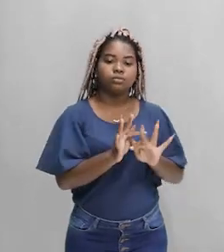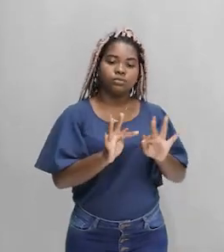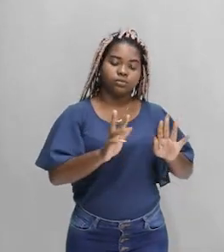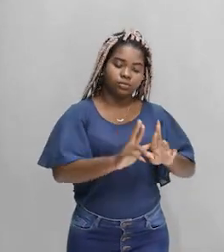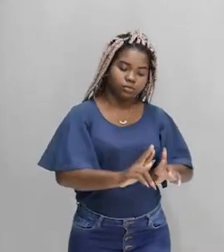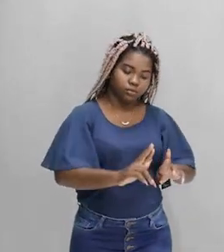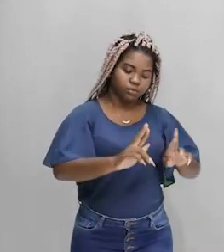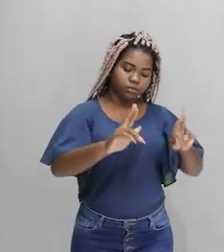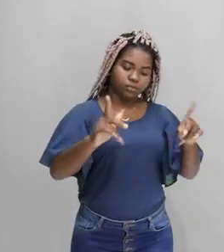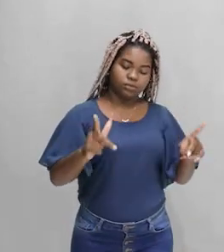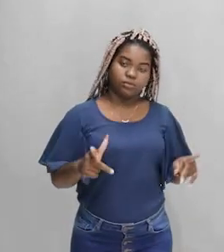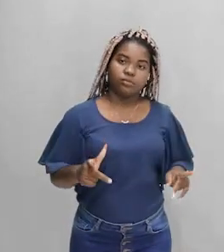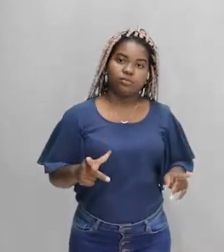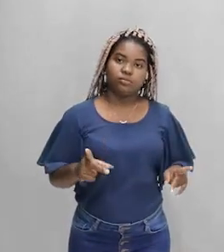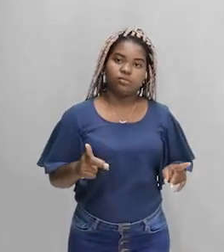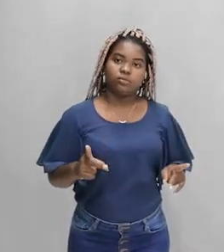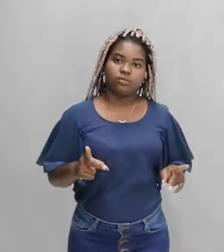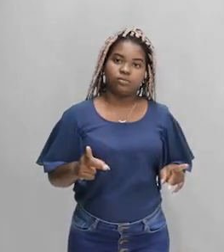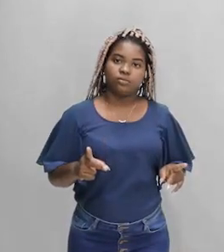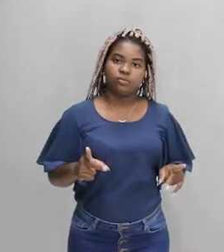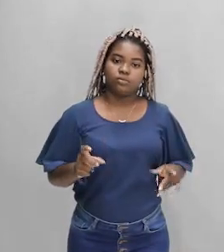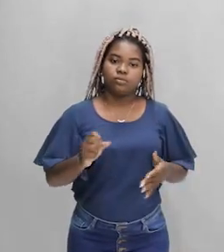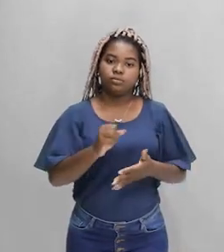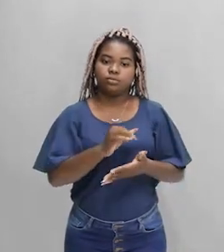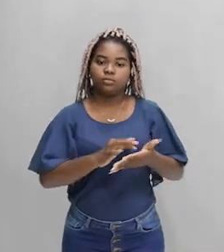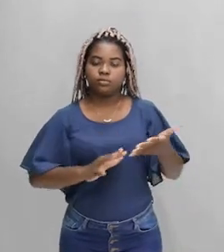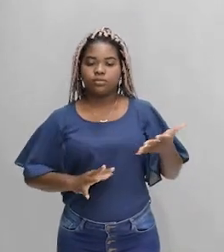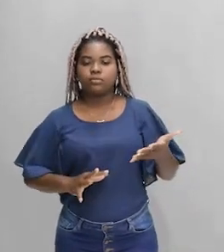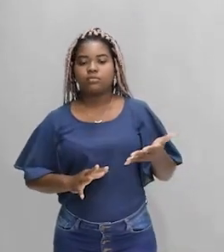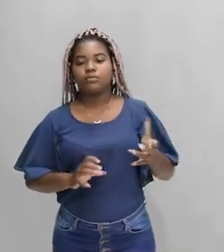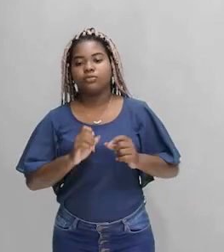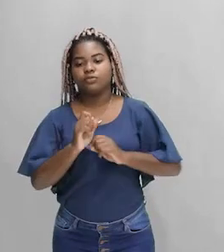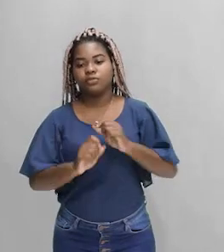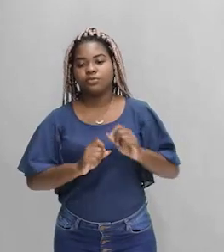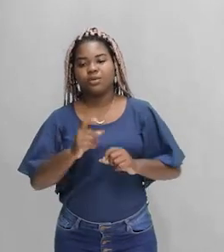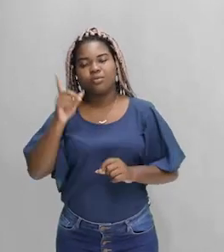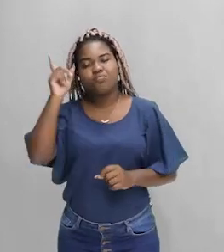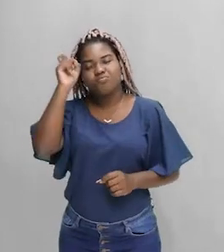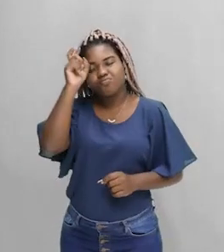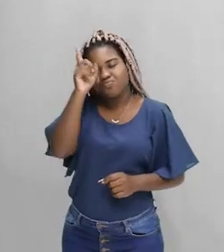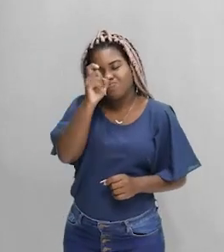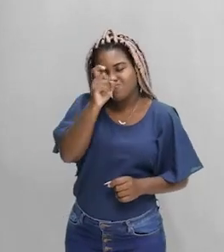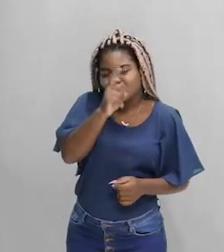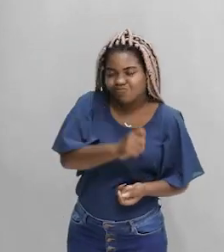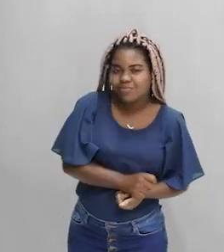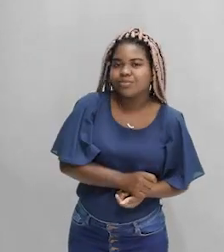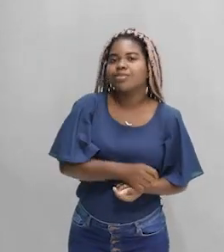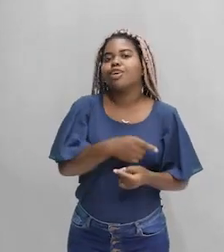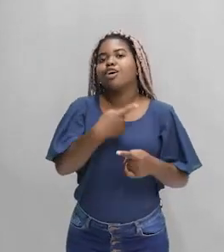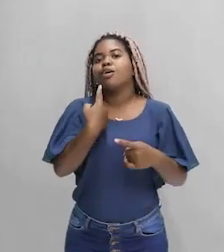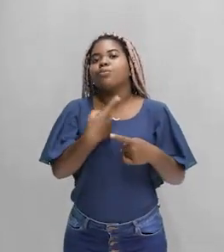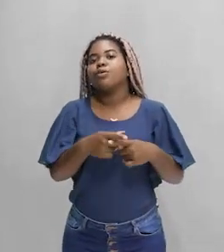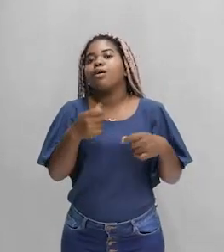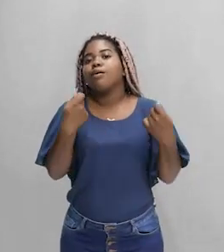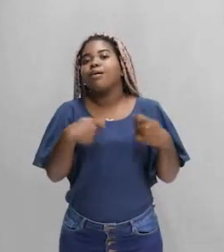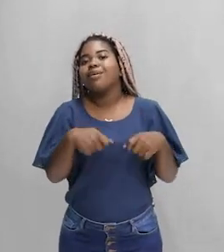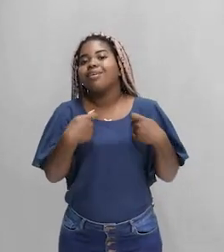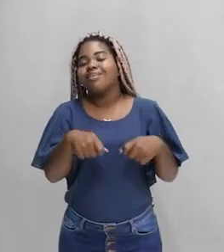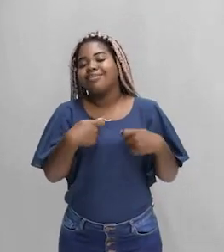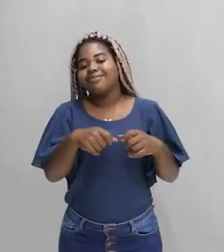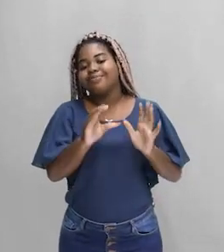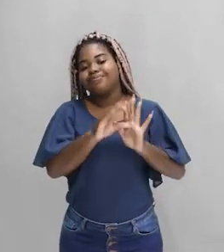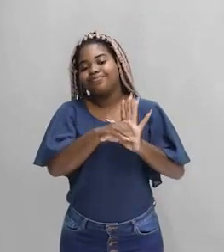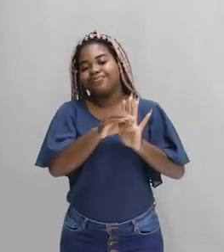diferentes, tá? Esse exercício ele foi um exercício um pouquinho mais elaborado, justamente porque ele precisou de conceitos que você